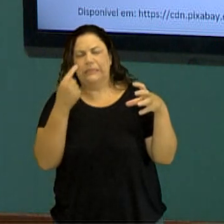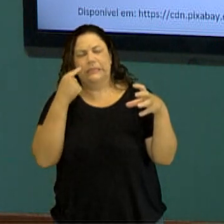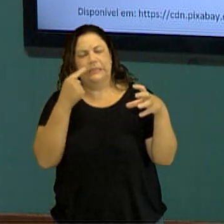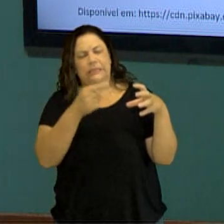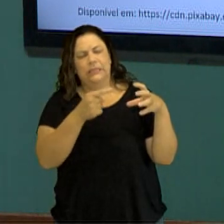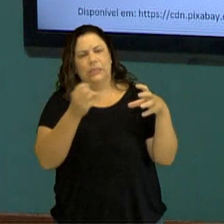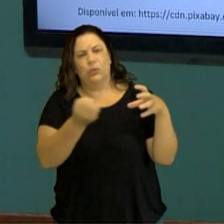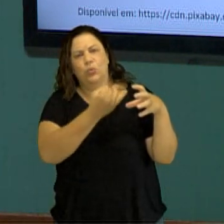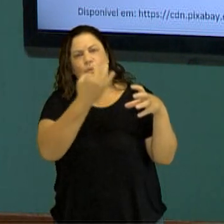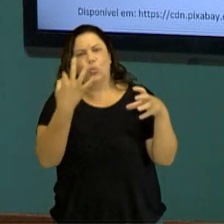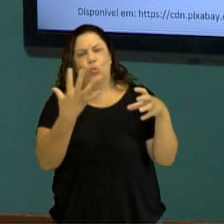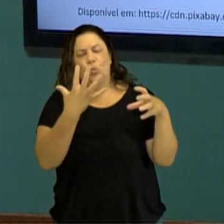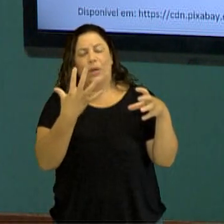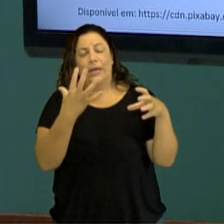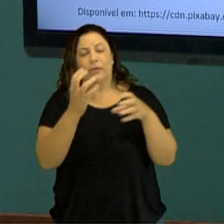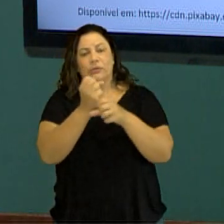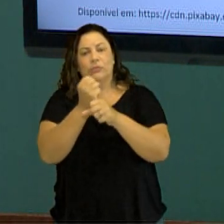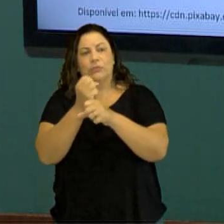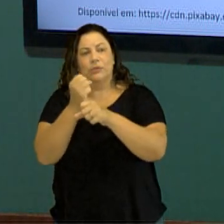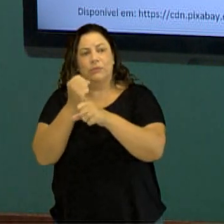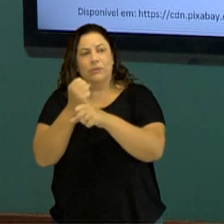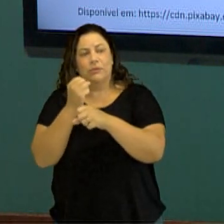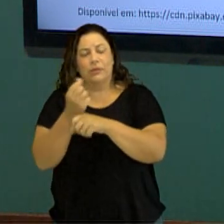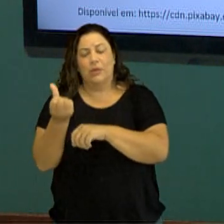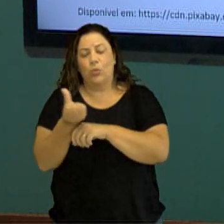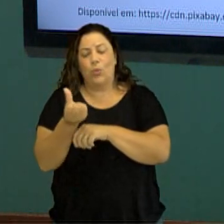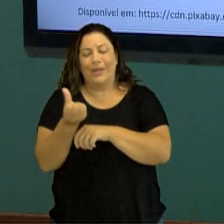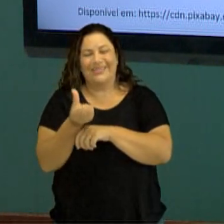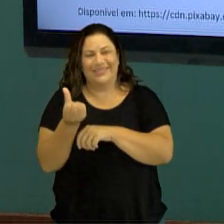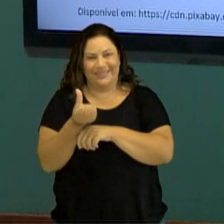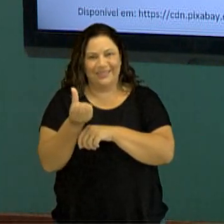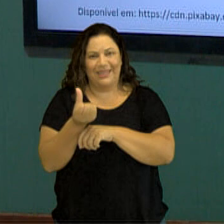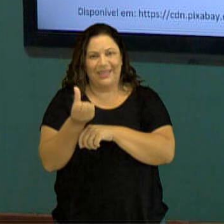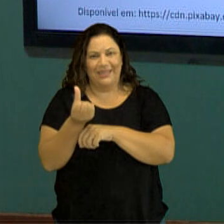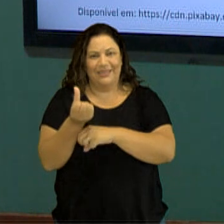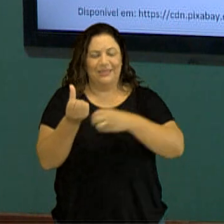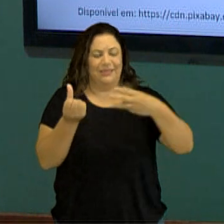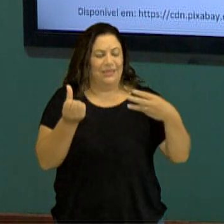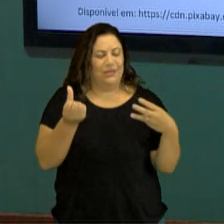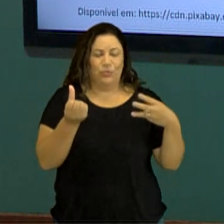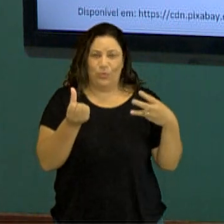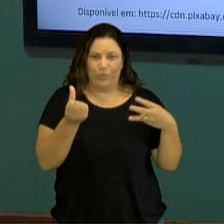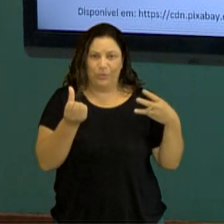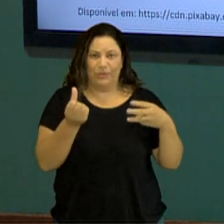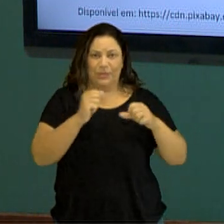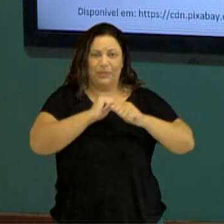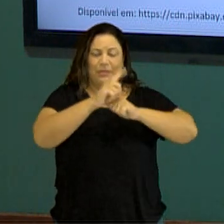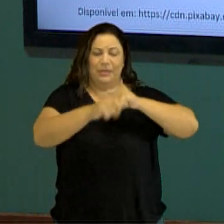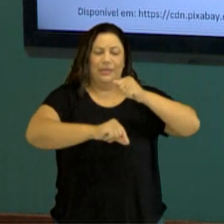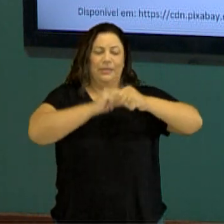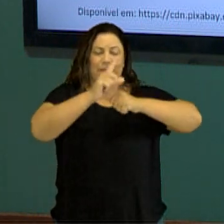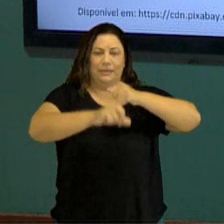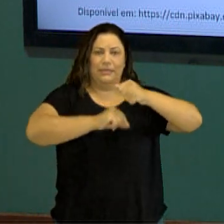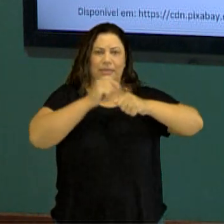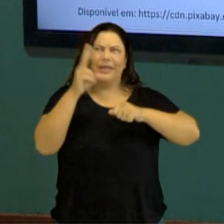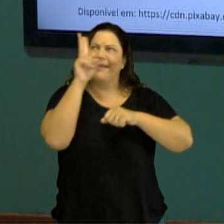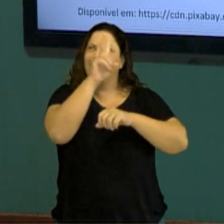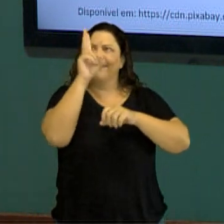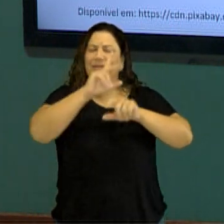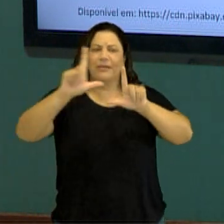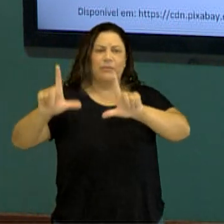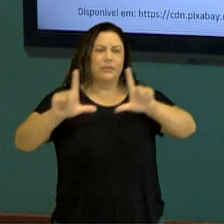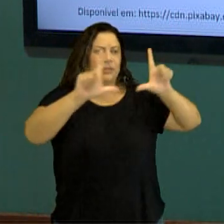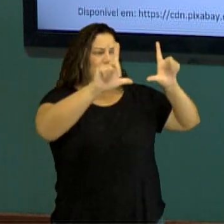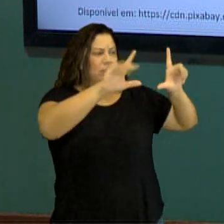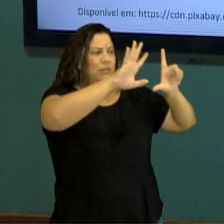elétrons, número de massa atômica igual a 6, número atômico 3. E lá, lembrando a tabela periódica, eu sei que